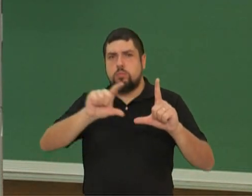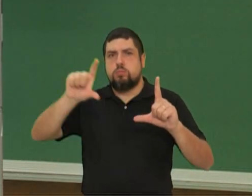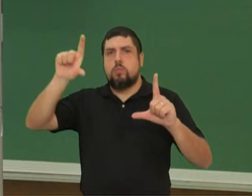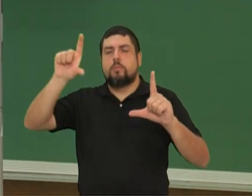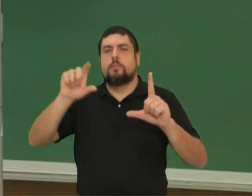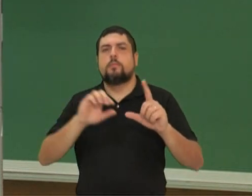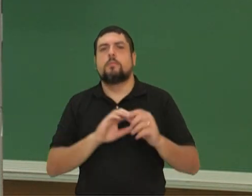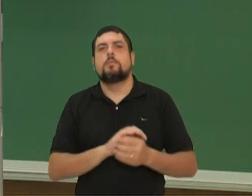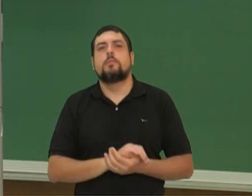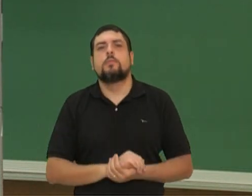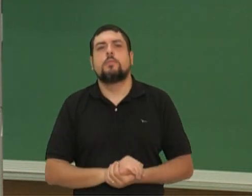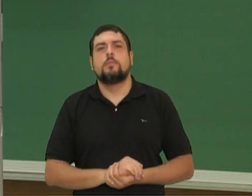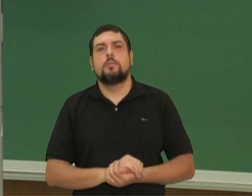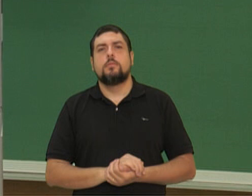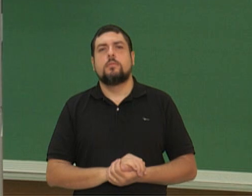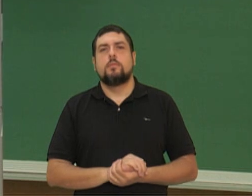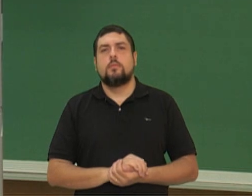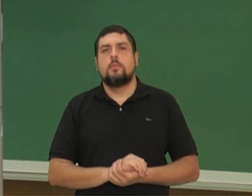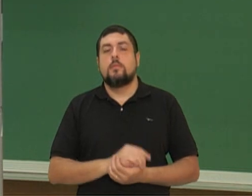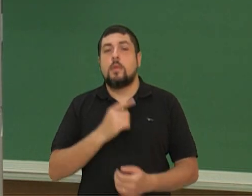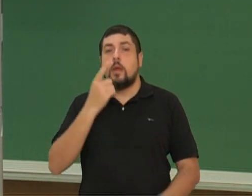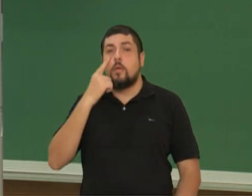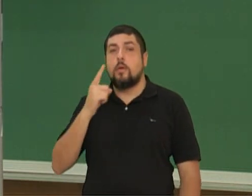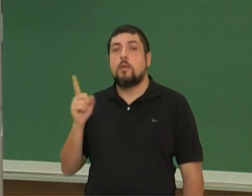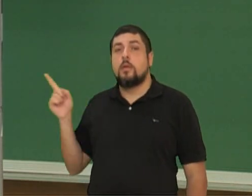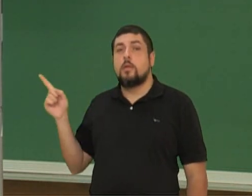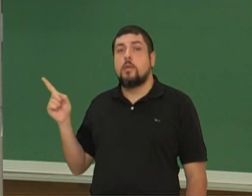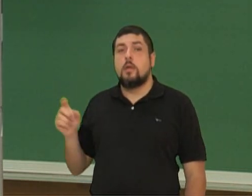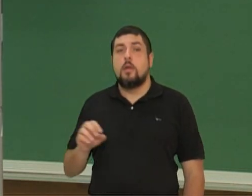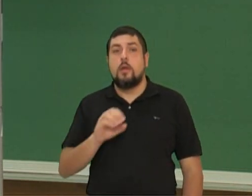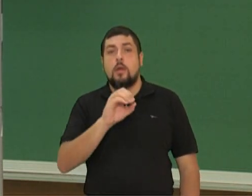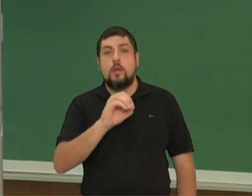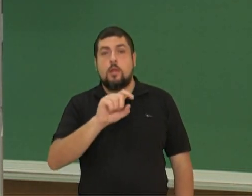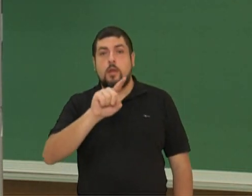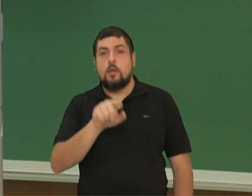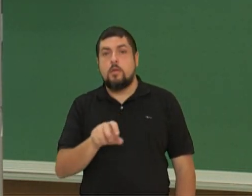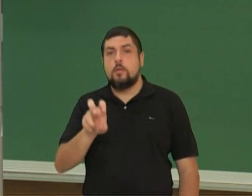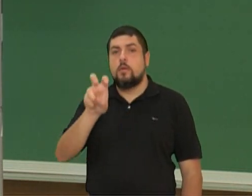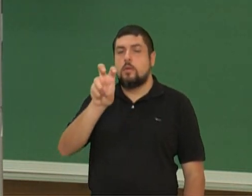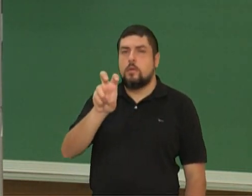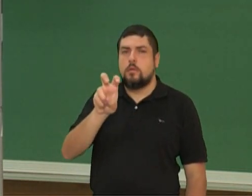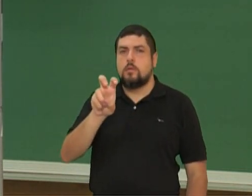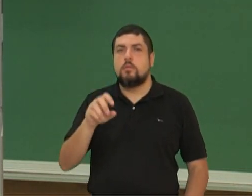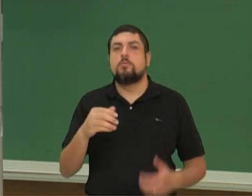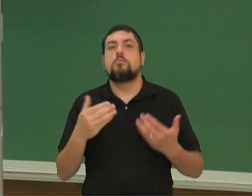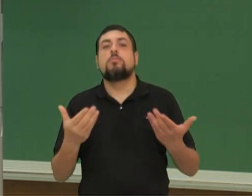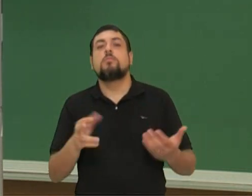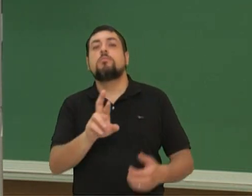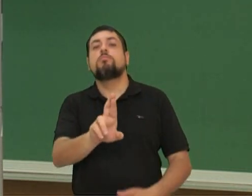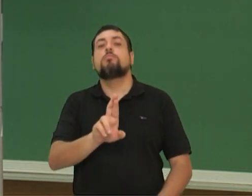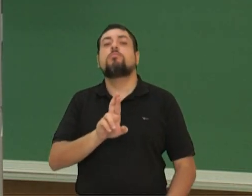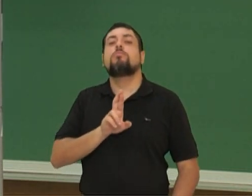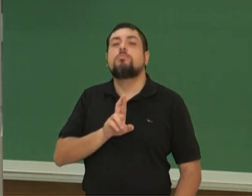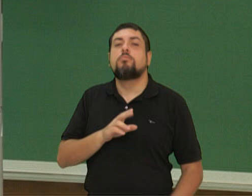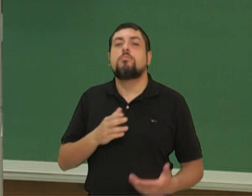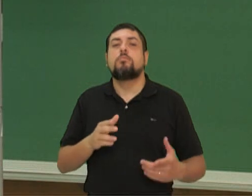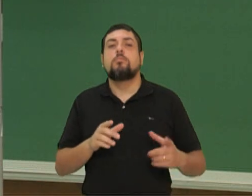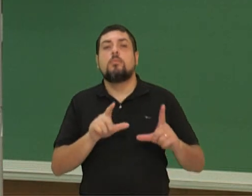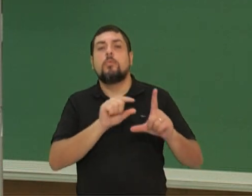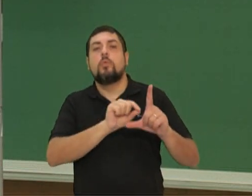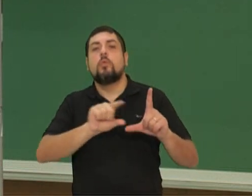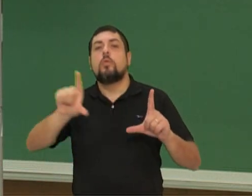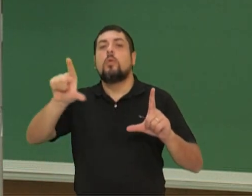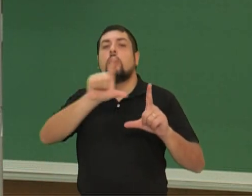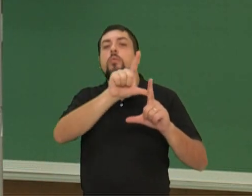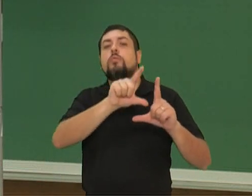caso. Beleza. E nesse aqui, para 0,5 na base, o que você me diz? É crescente ou